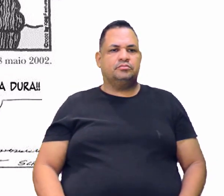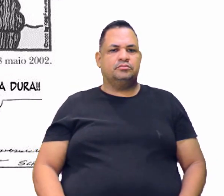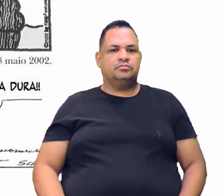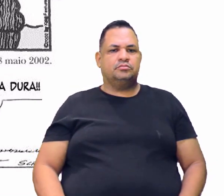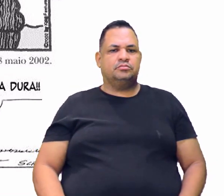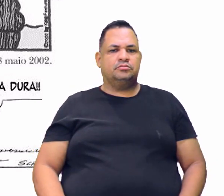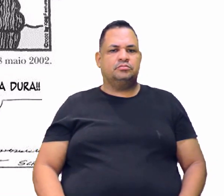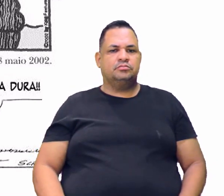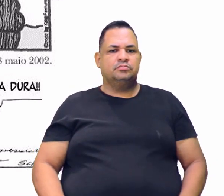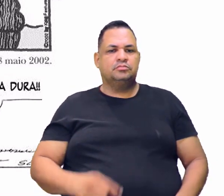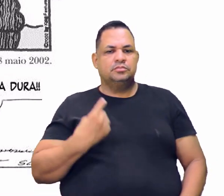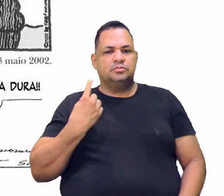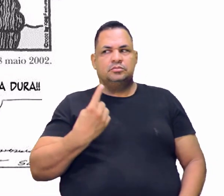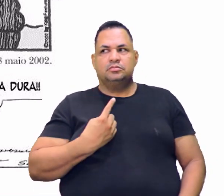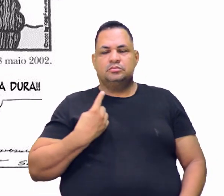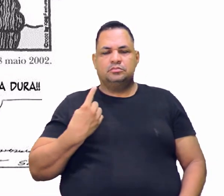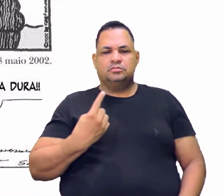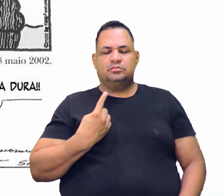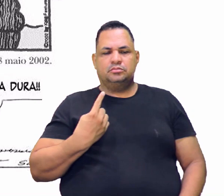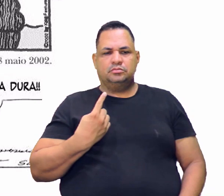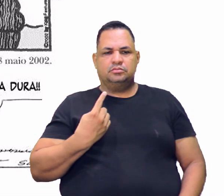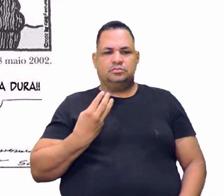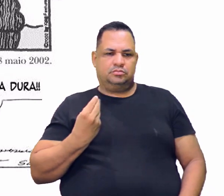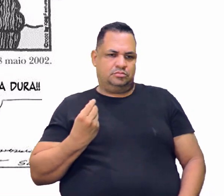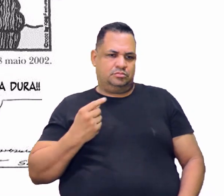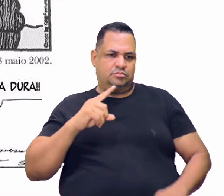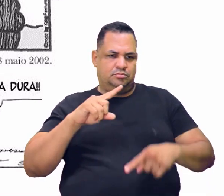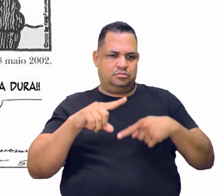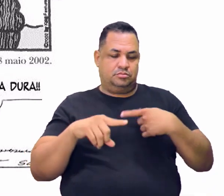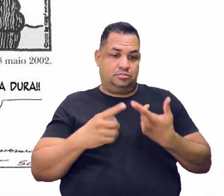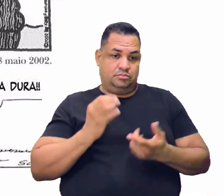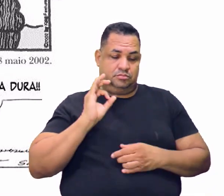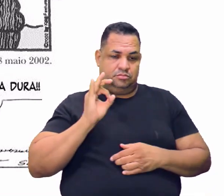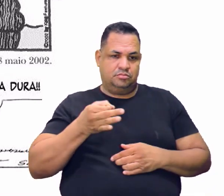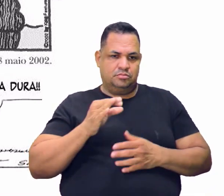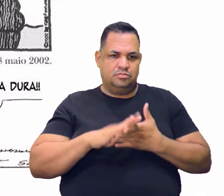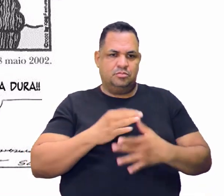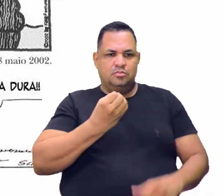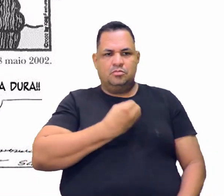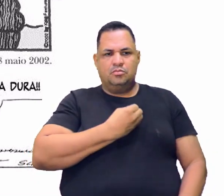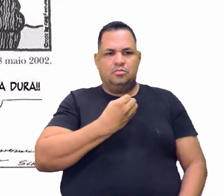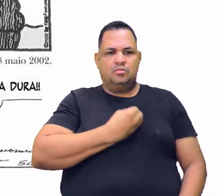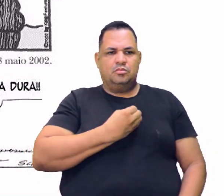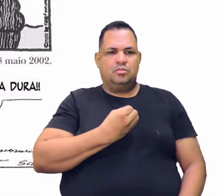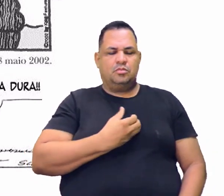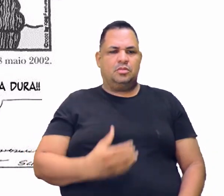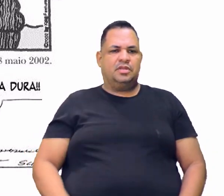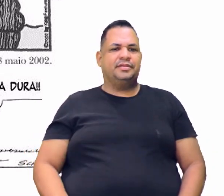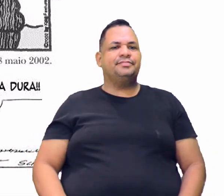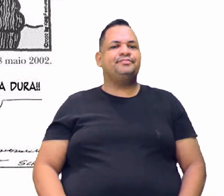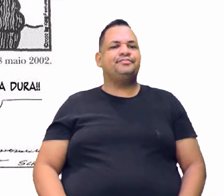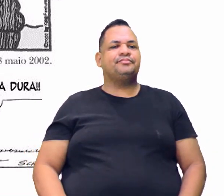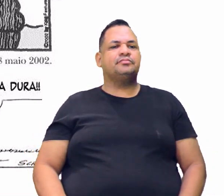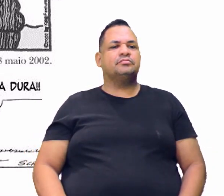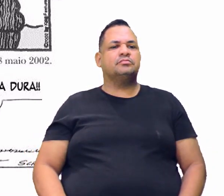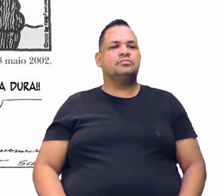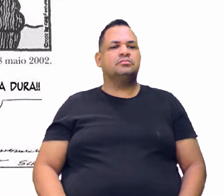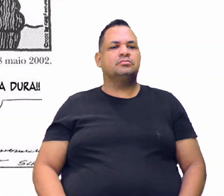quê? Se ele está no singular ou se ele está no plural, tá certo? Que é o número. Agora vamos